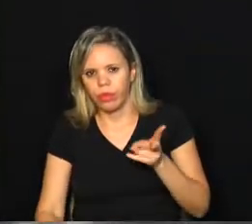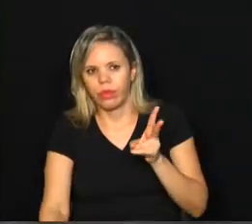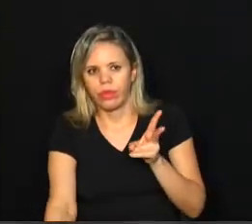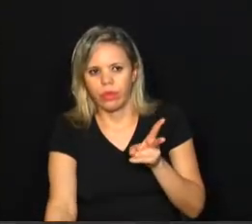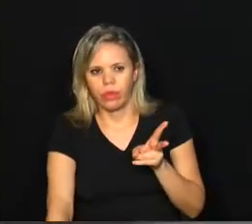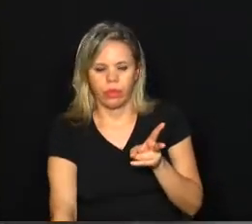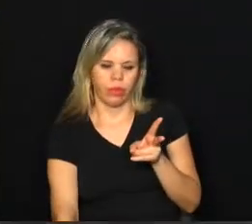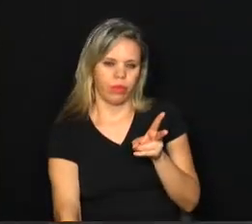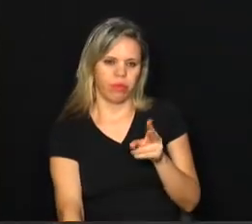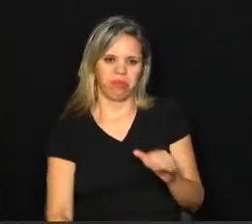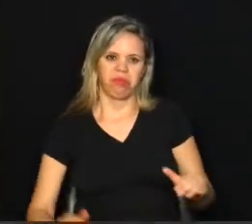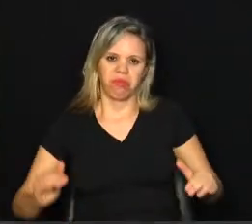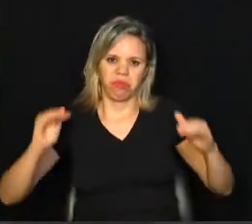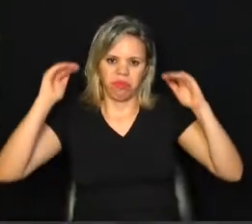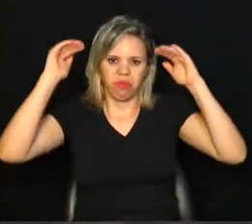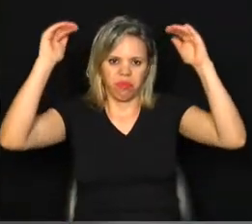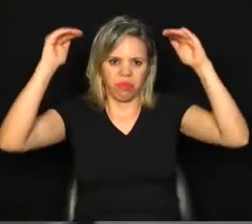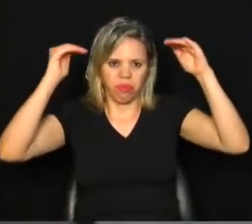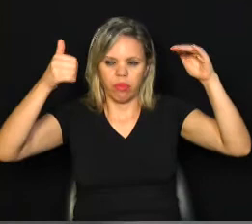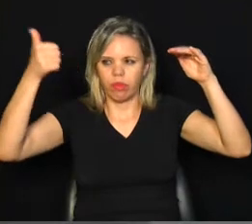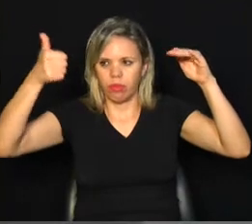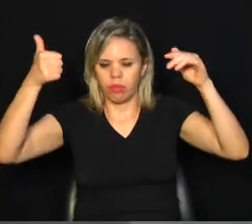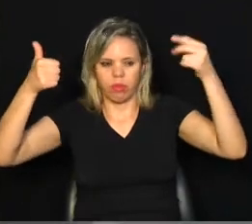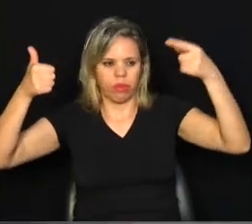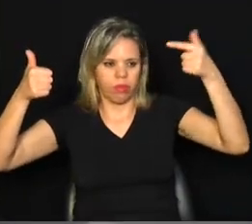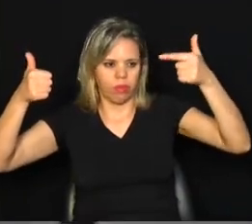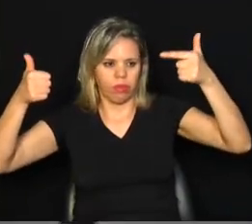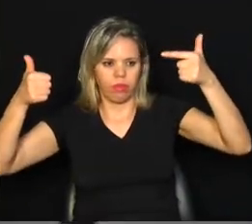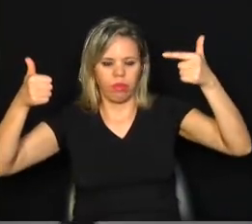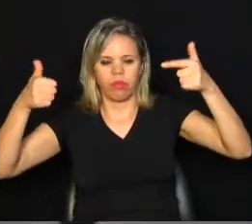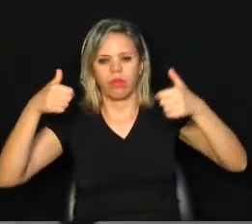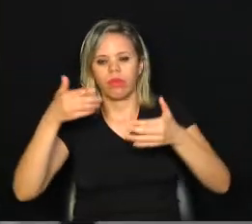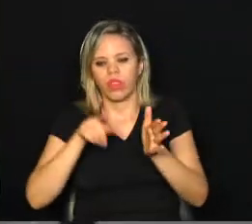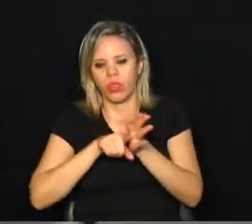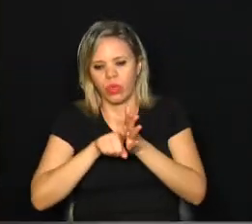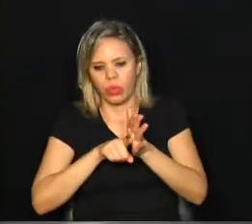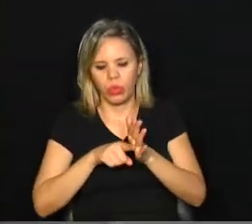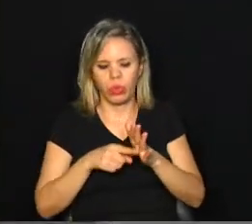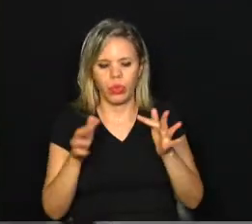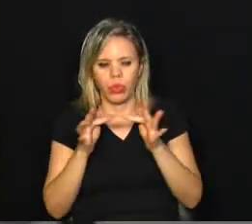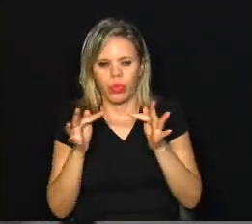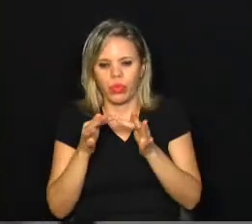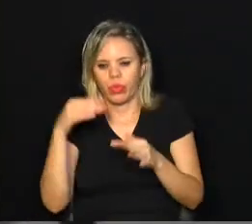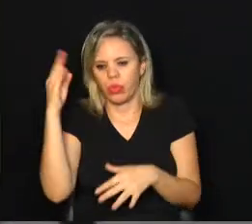sempre está no topo, primeiro ou segundo Instituto de Física do Brasil, e é muito